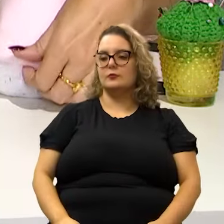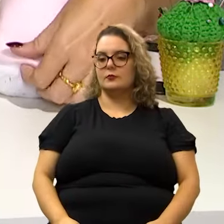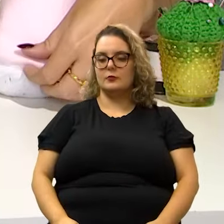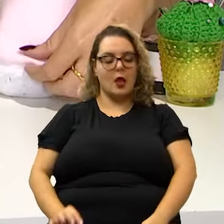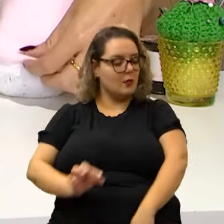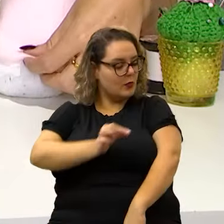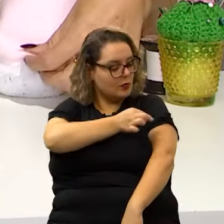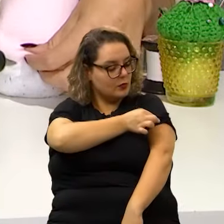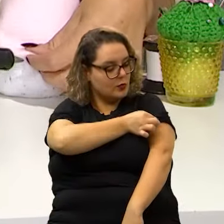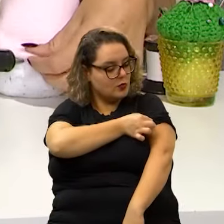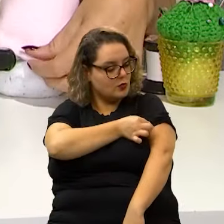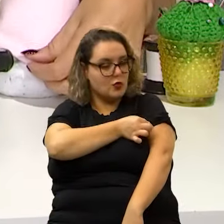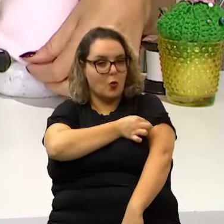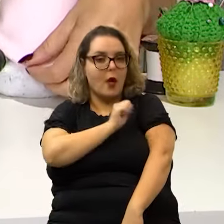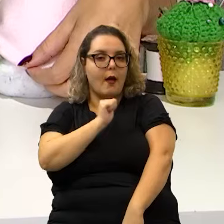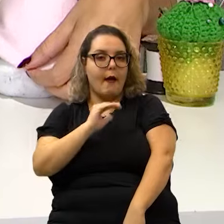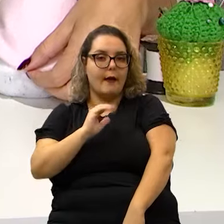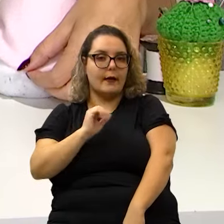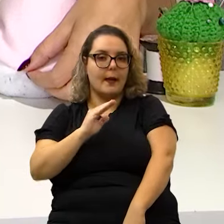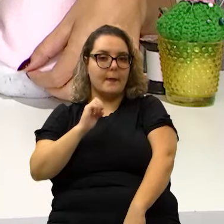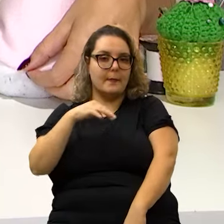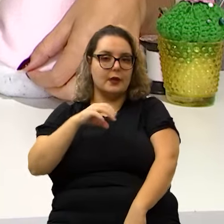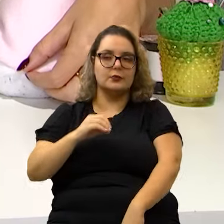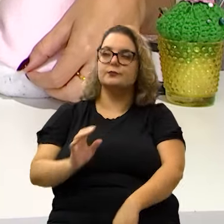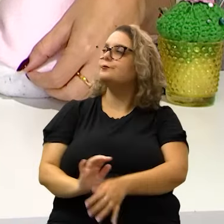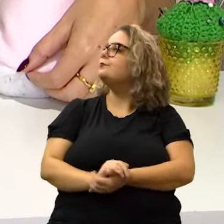E aqui chegando no outro lado.